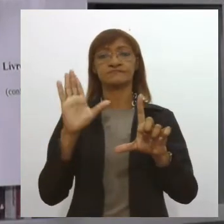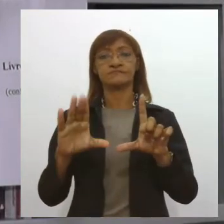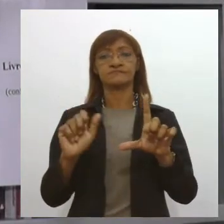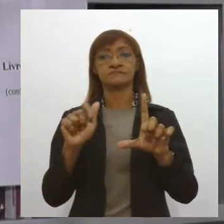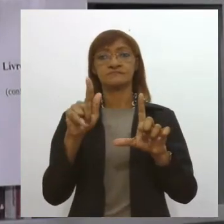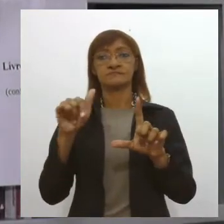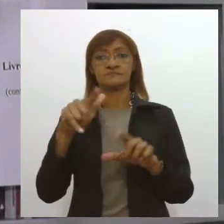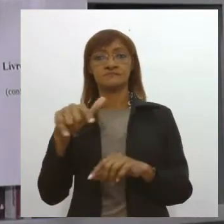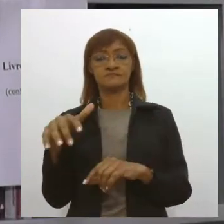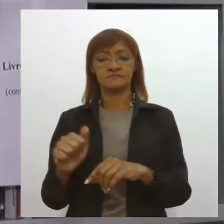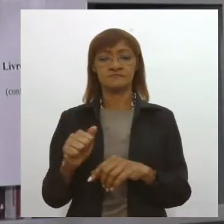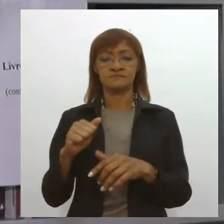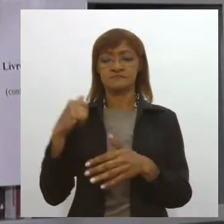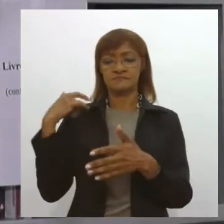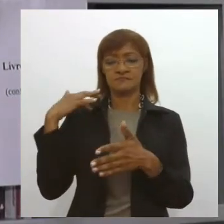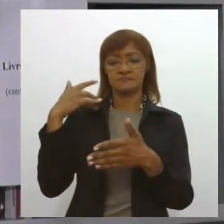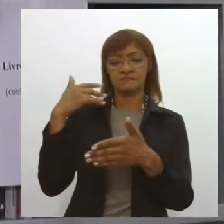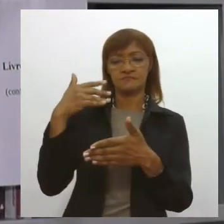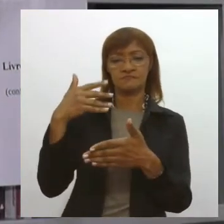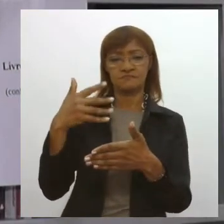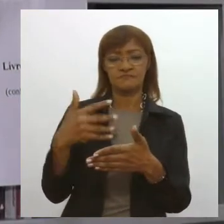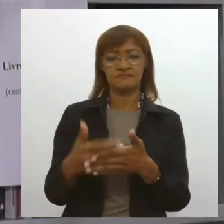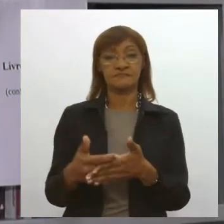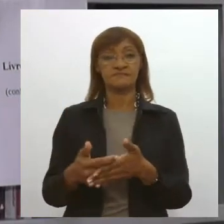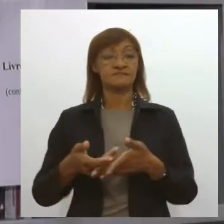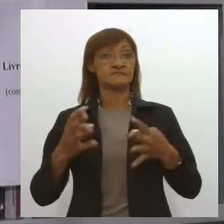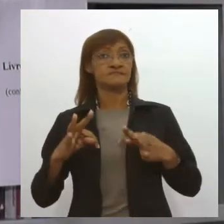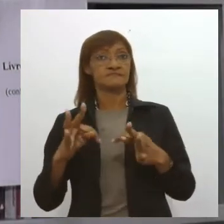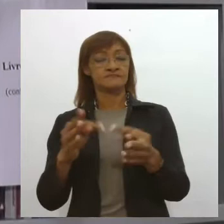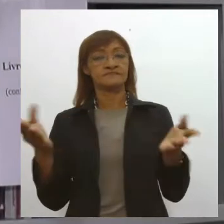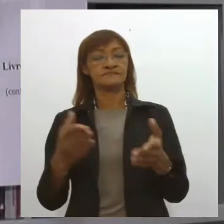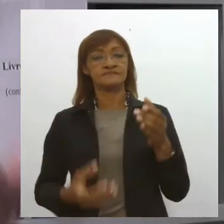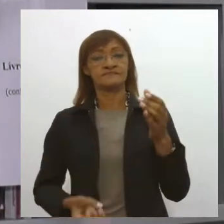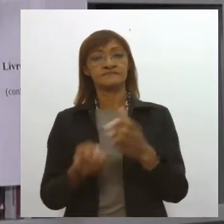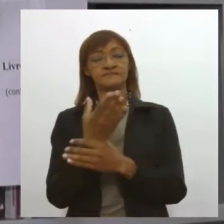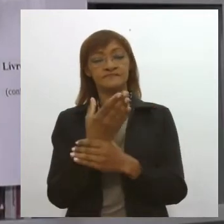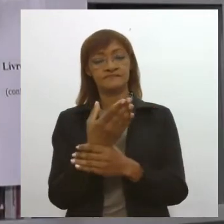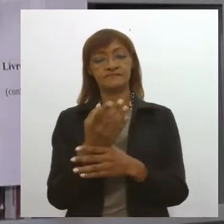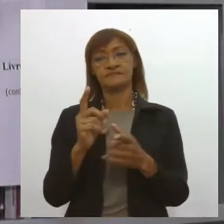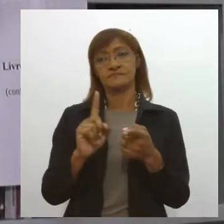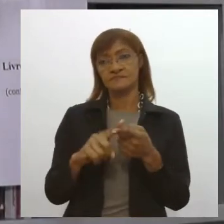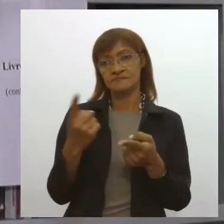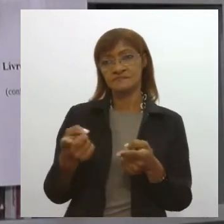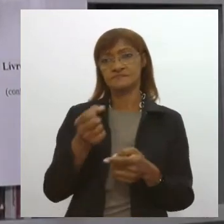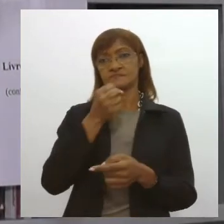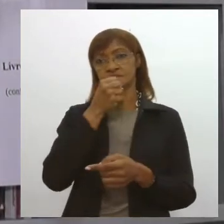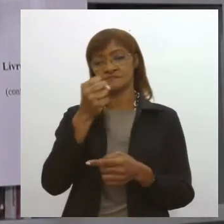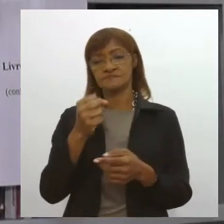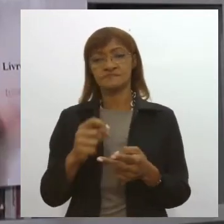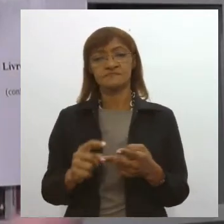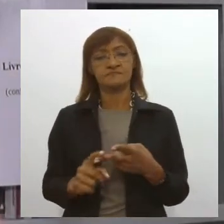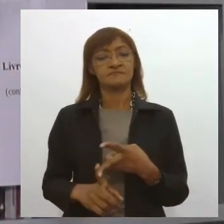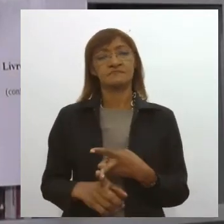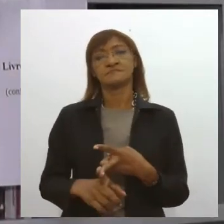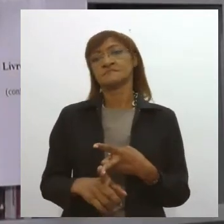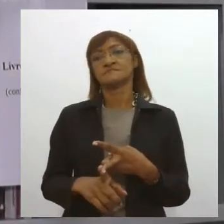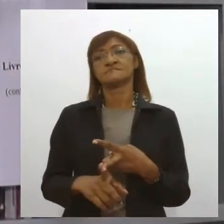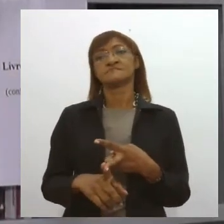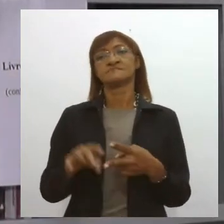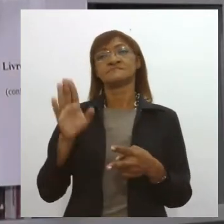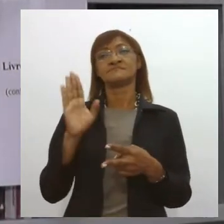sendo desenvolvido ao longo do tempo, com as novas tecnologias que vão surgindo, que vem a imprensa, né, de